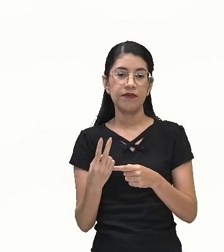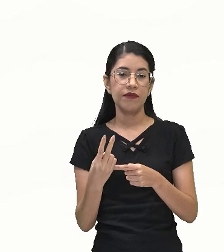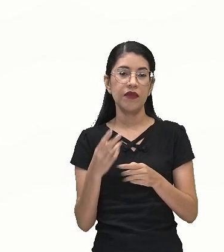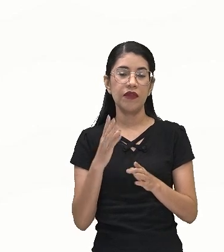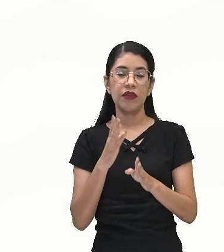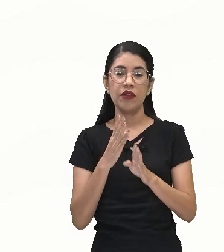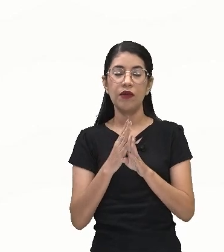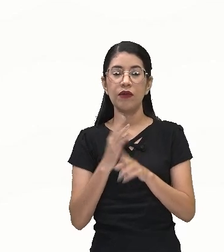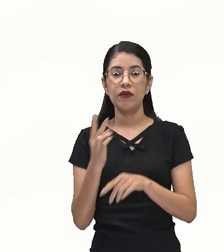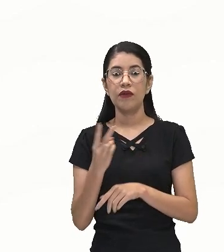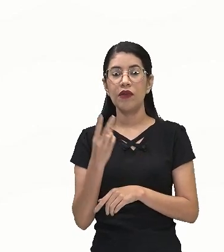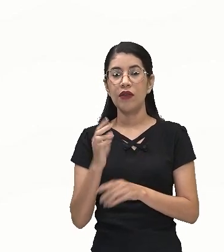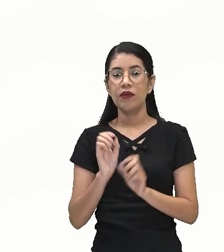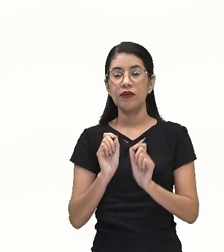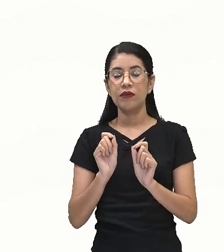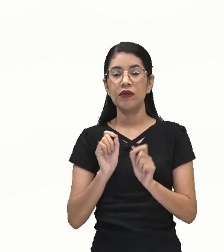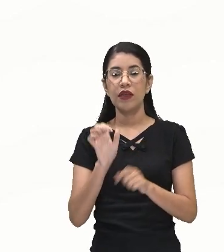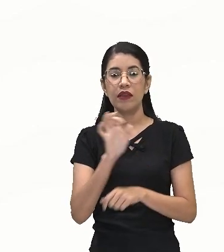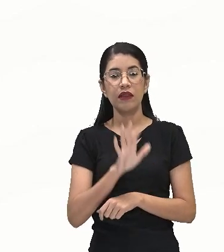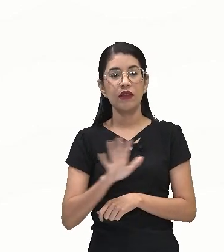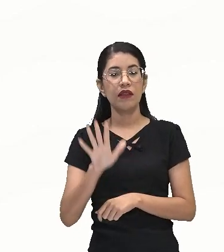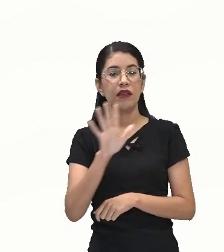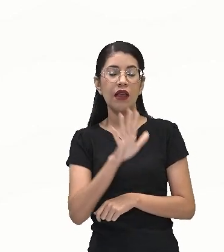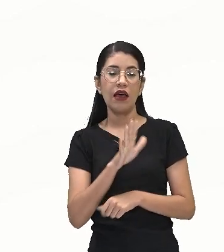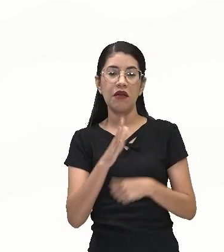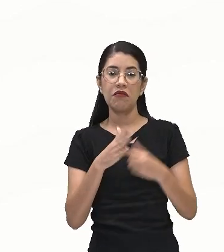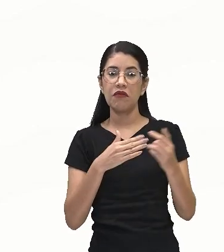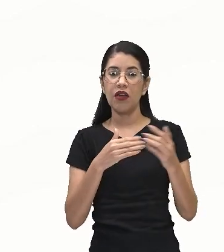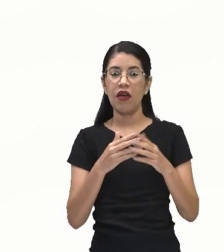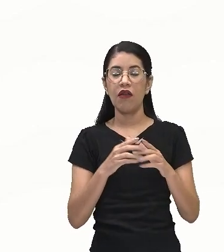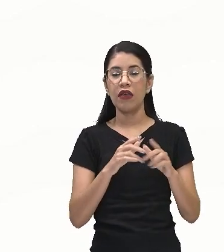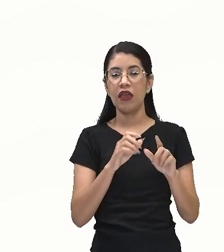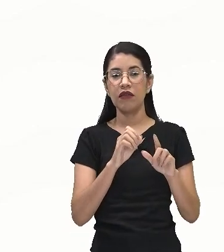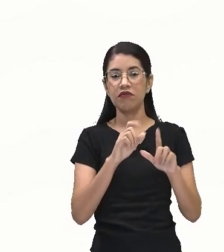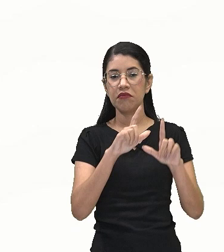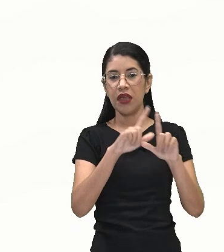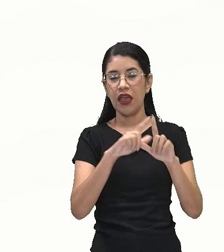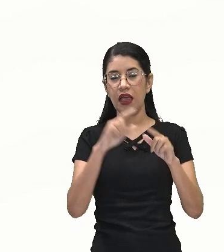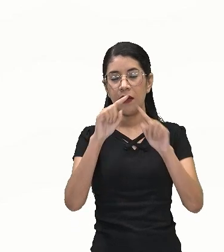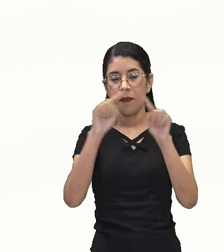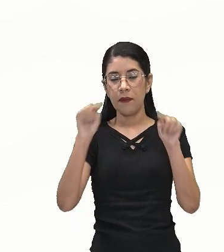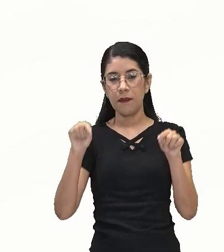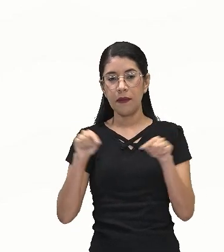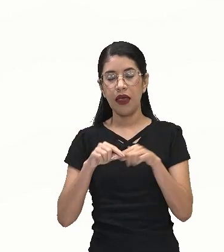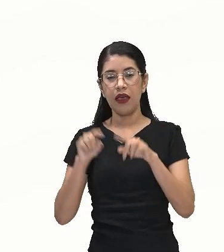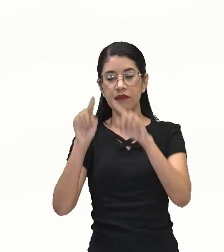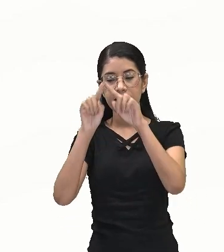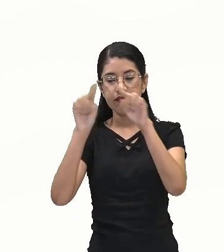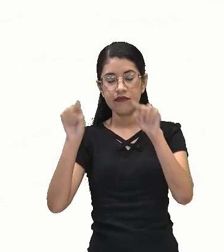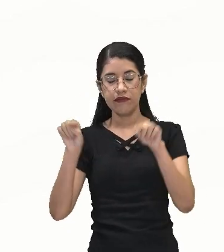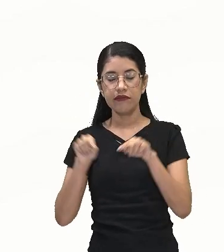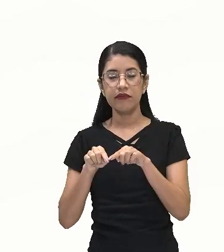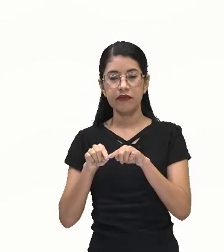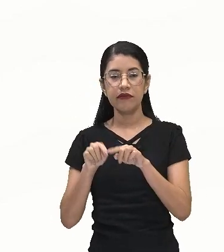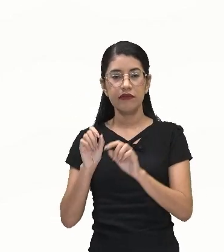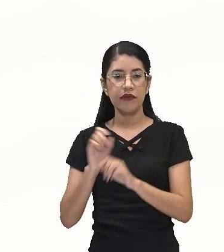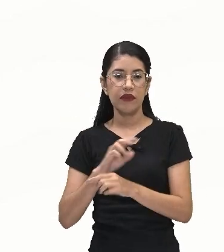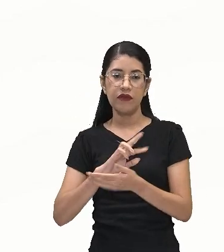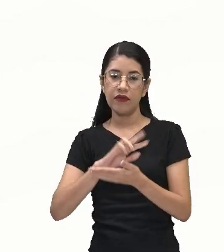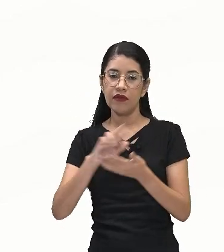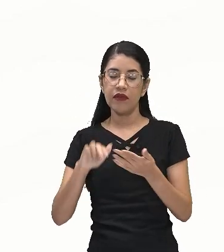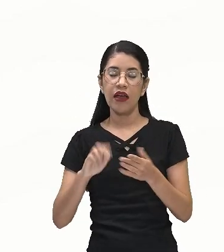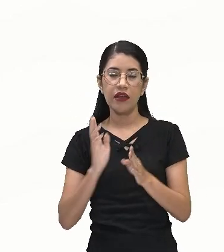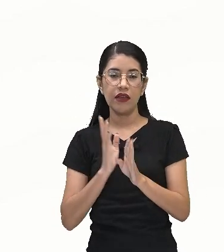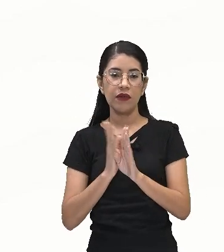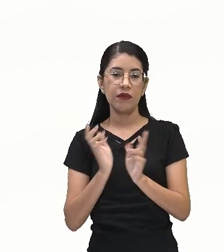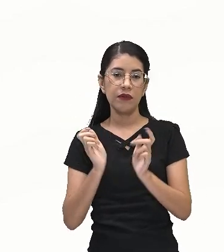ter exatamente a área de qualquer uma das minhas, né, figuras ali geométricas,